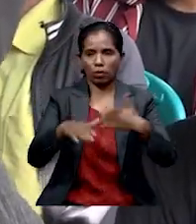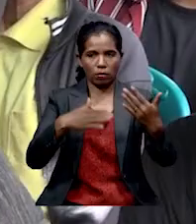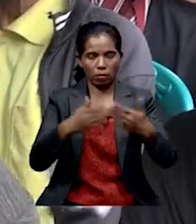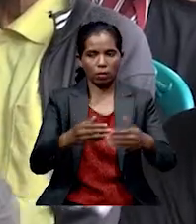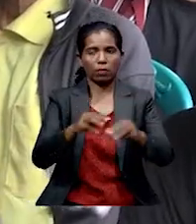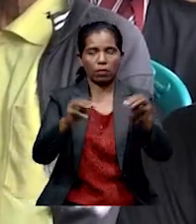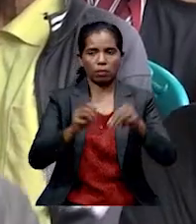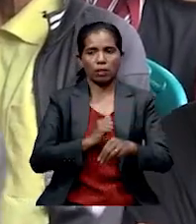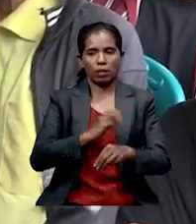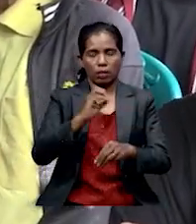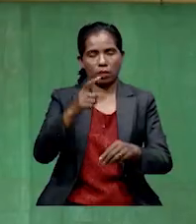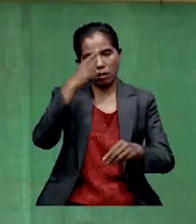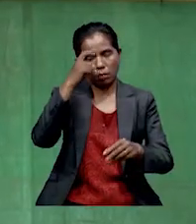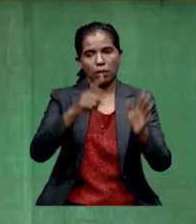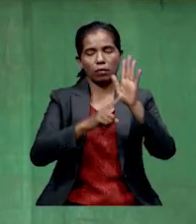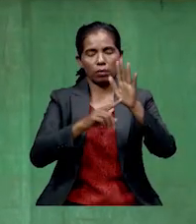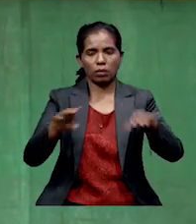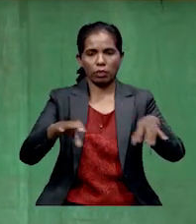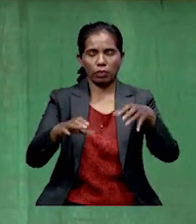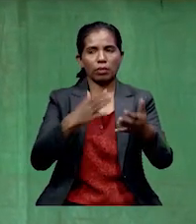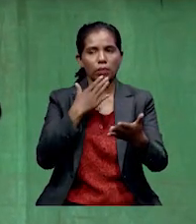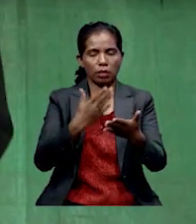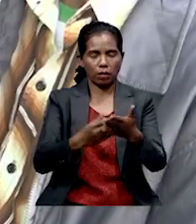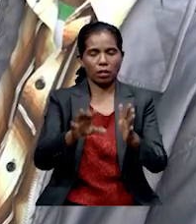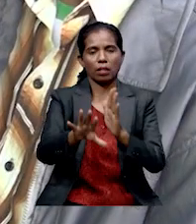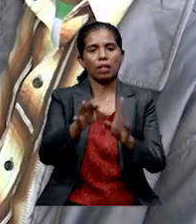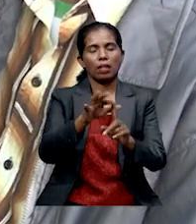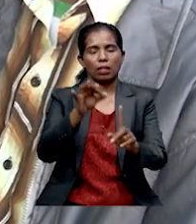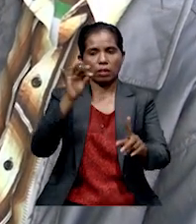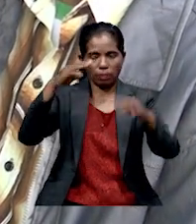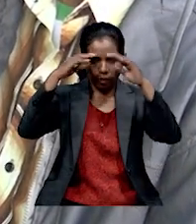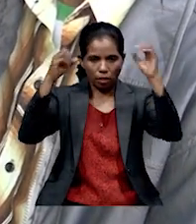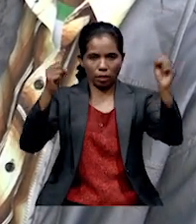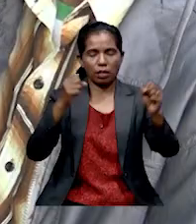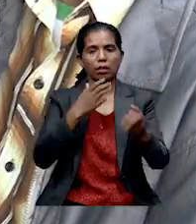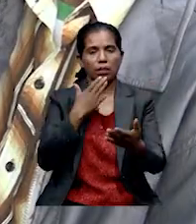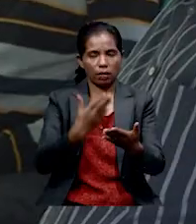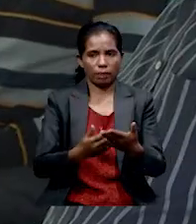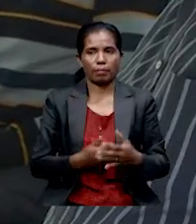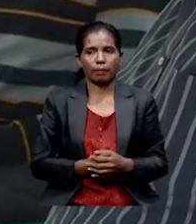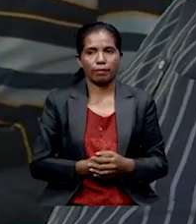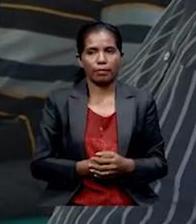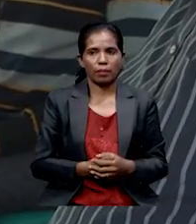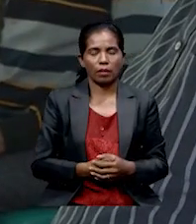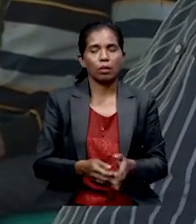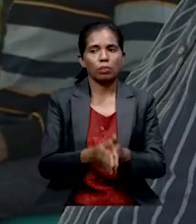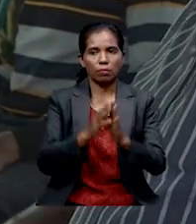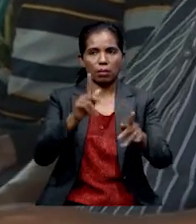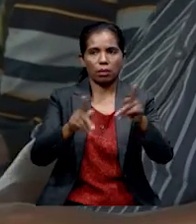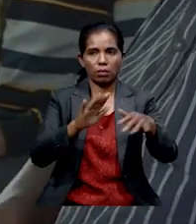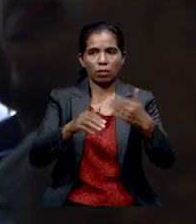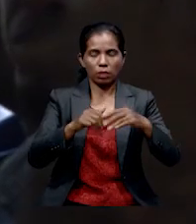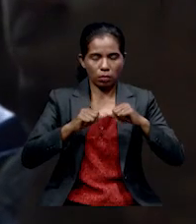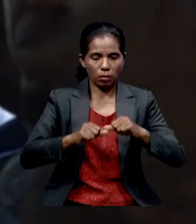Ainaro tambah haturu servisu diak e eleição presidencial foi nalais ne. Sanana mos husu ba komunidade e hatu biliku atu